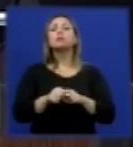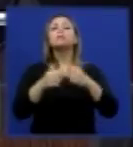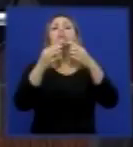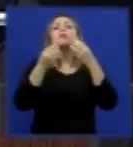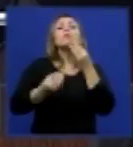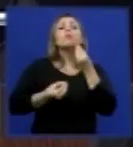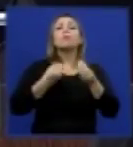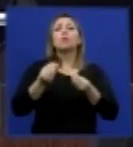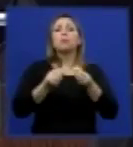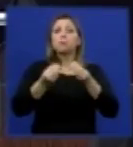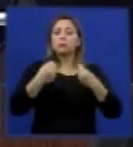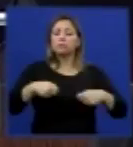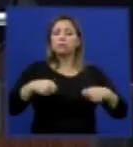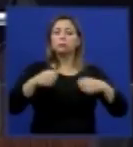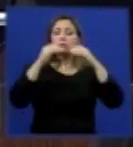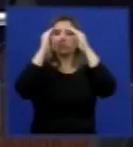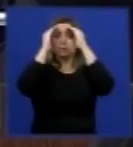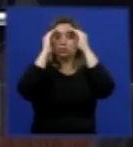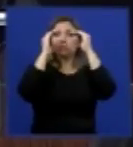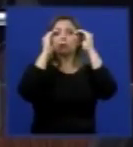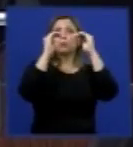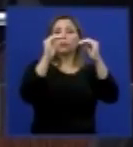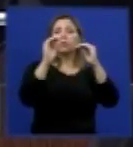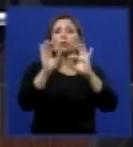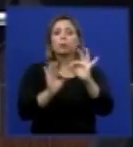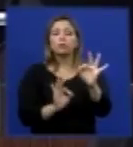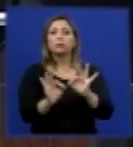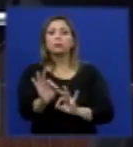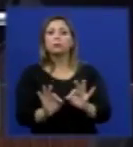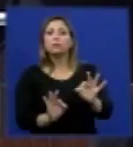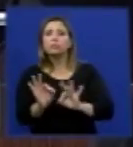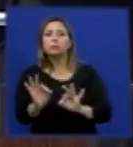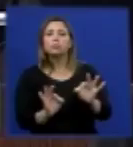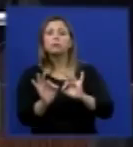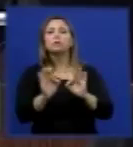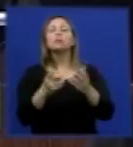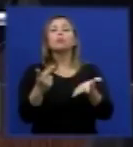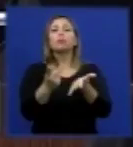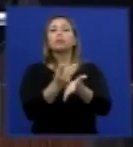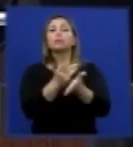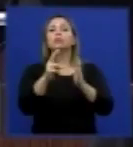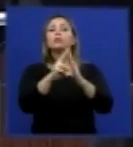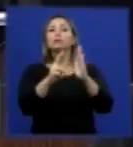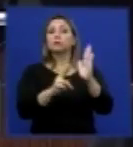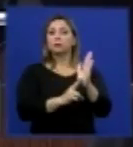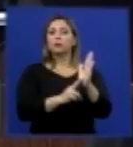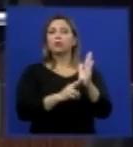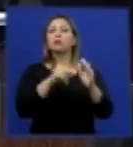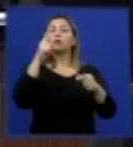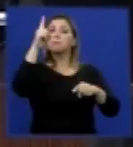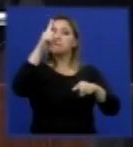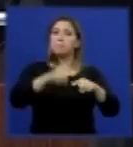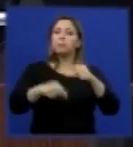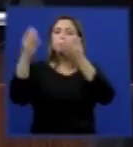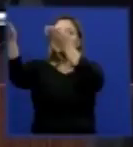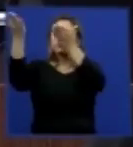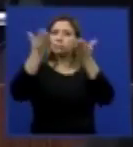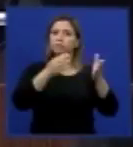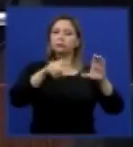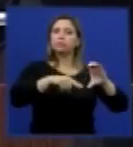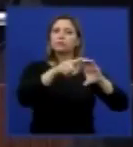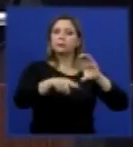de constitucionalidade do normativo que veda a importação. E